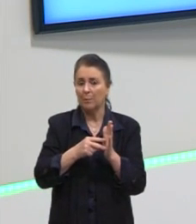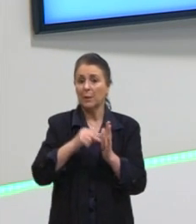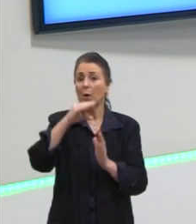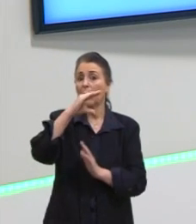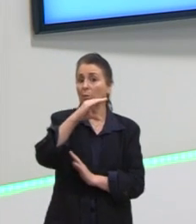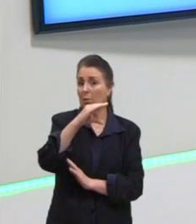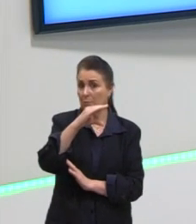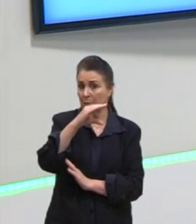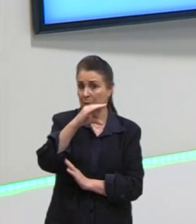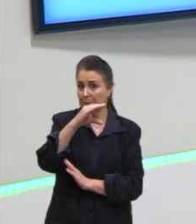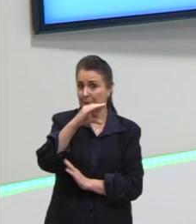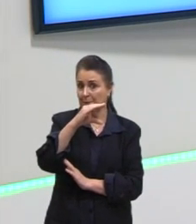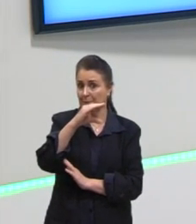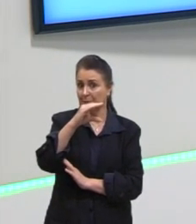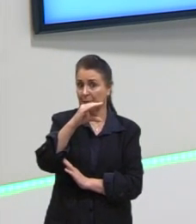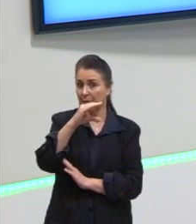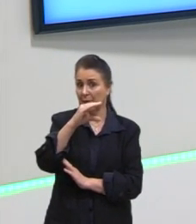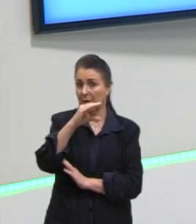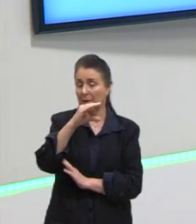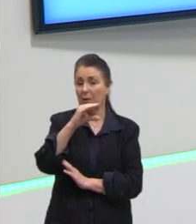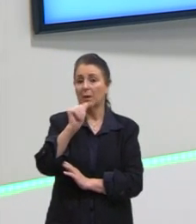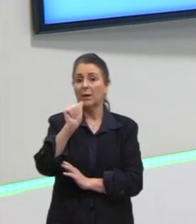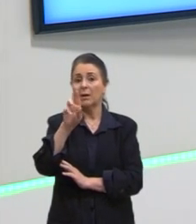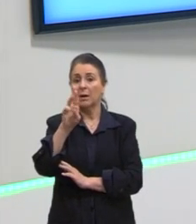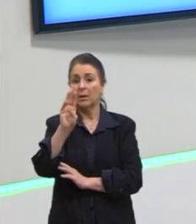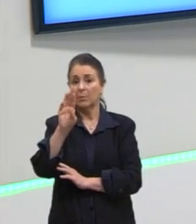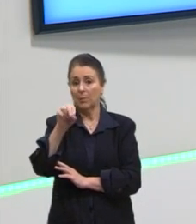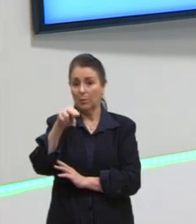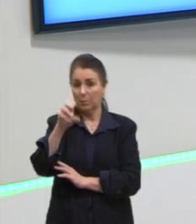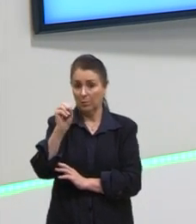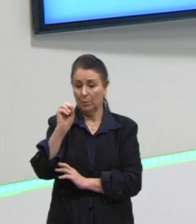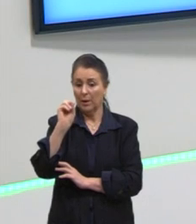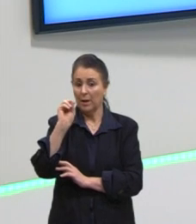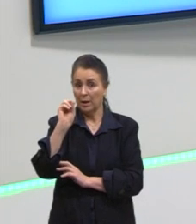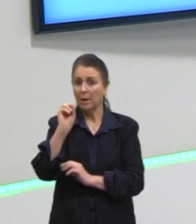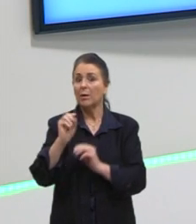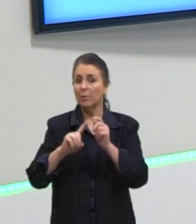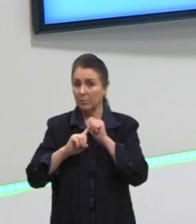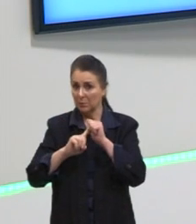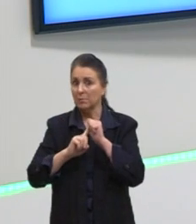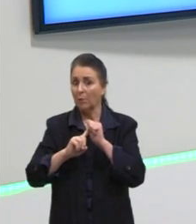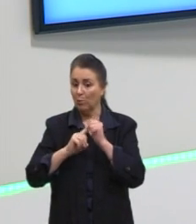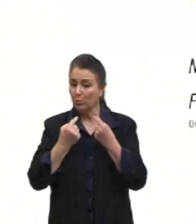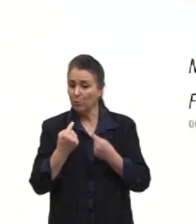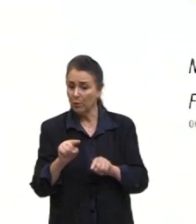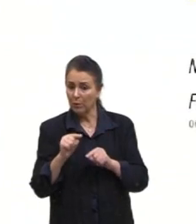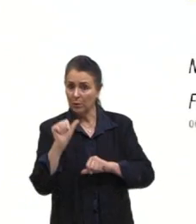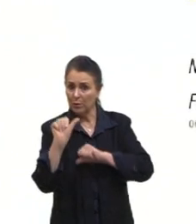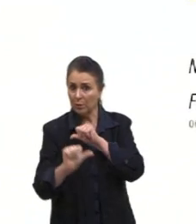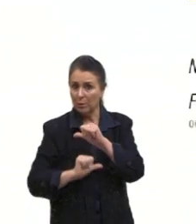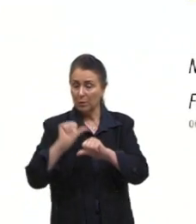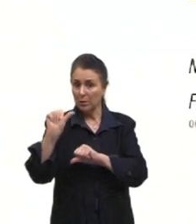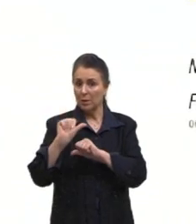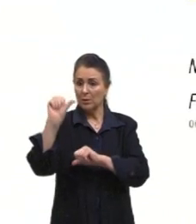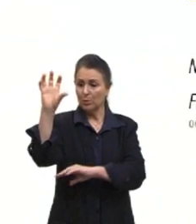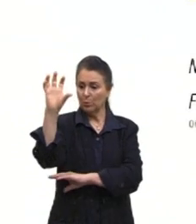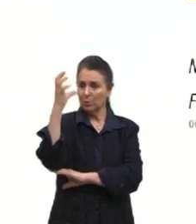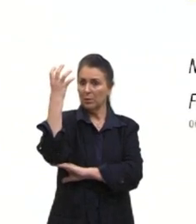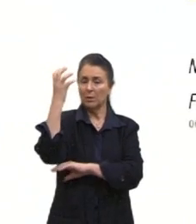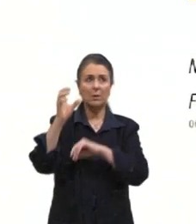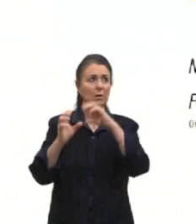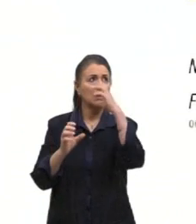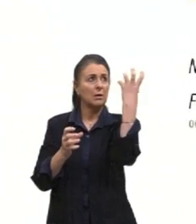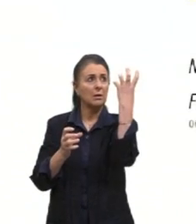é um dos principais causadores das mudanças climáticas no planeta Terra E aí nós temos então